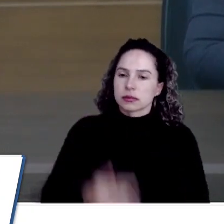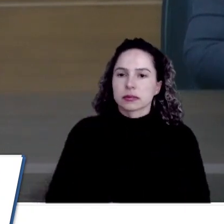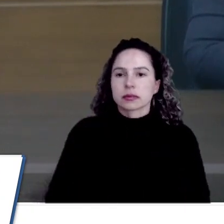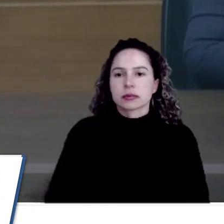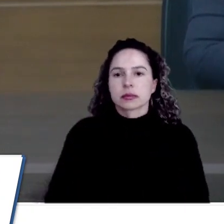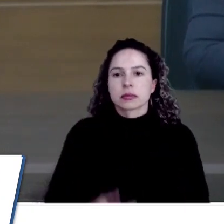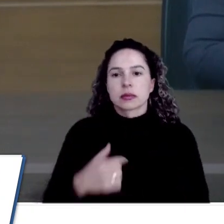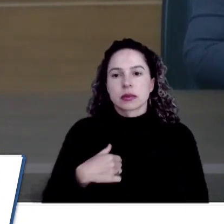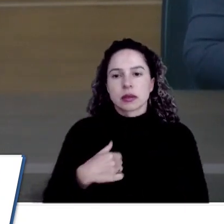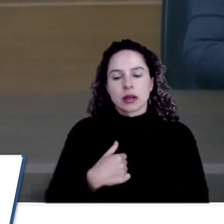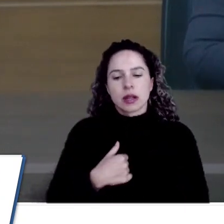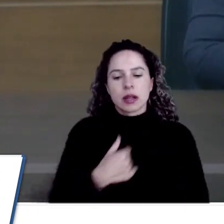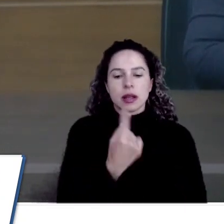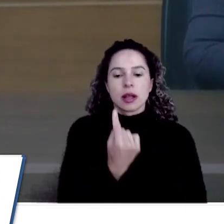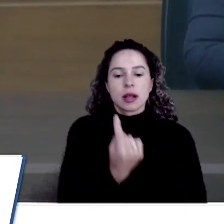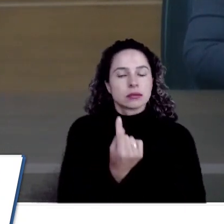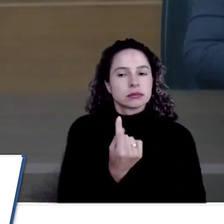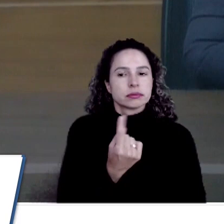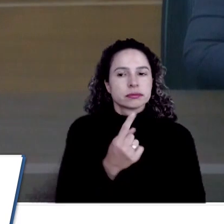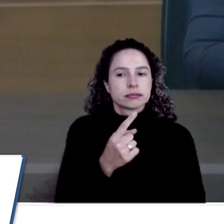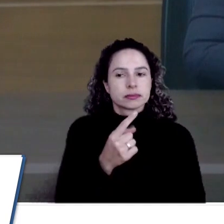única,